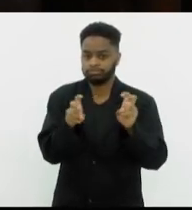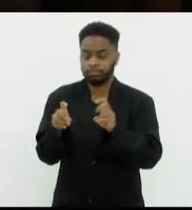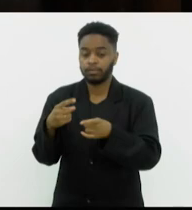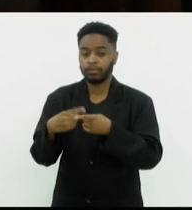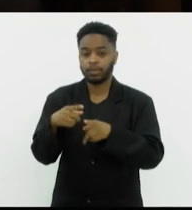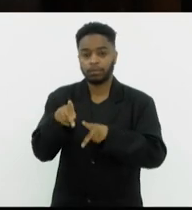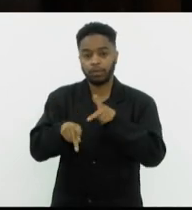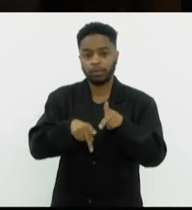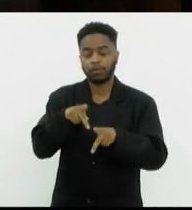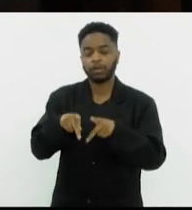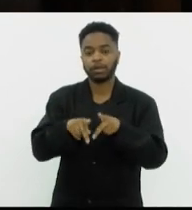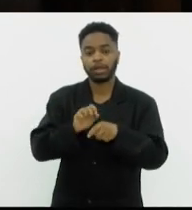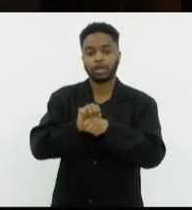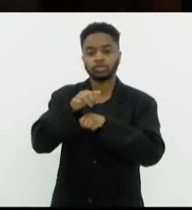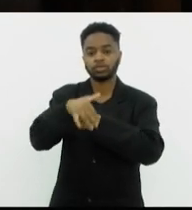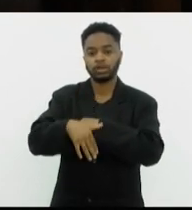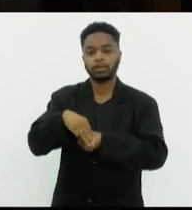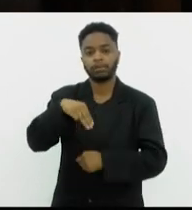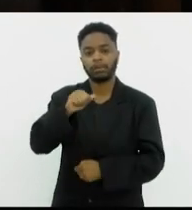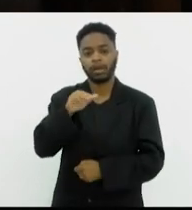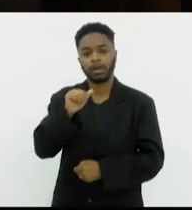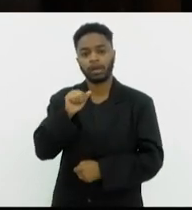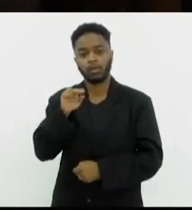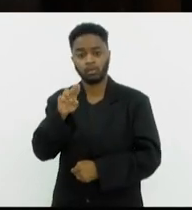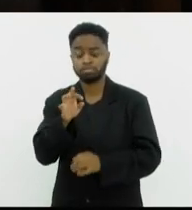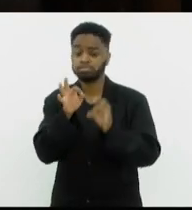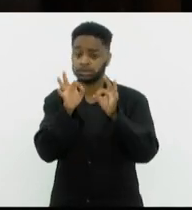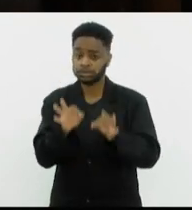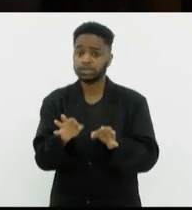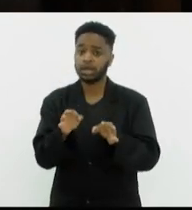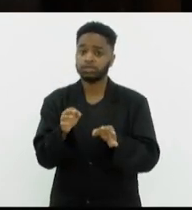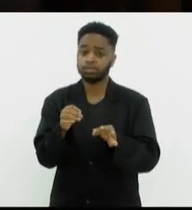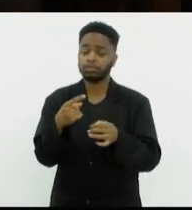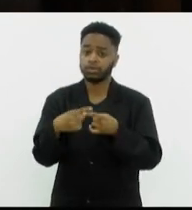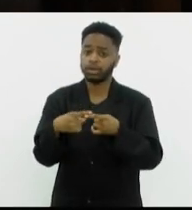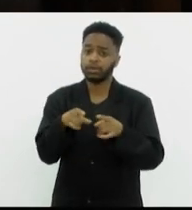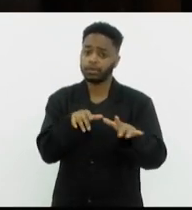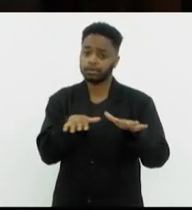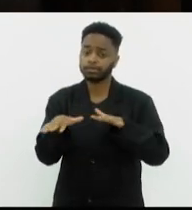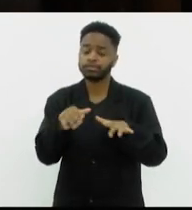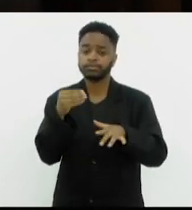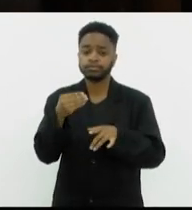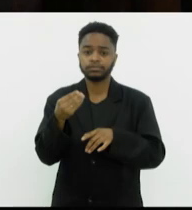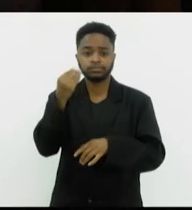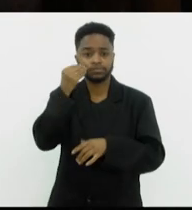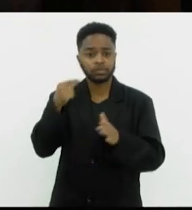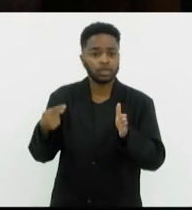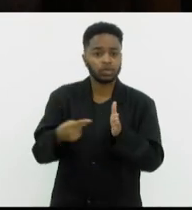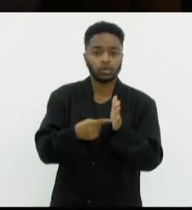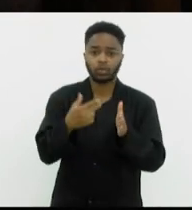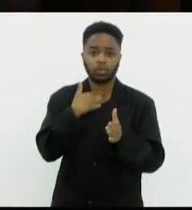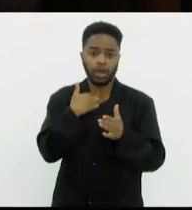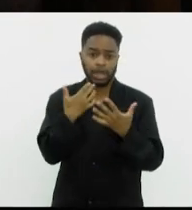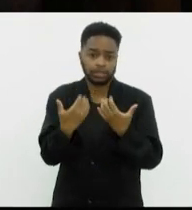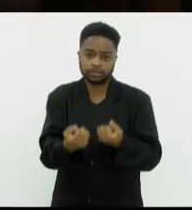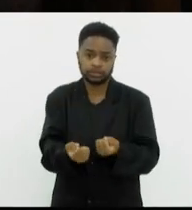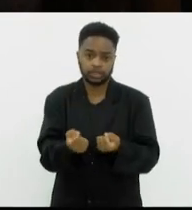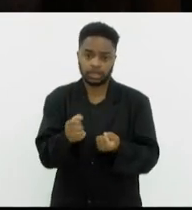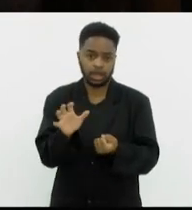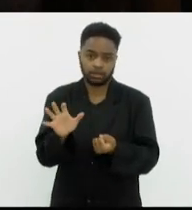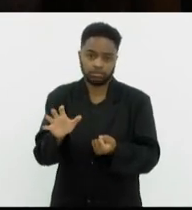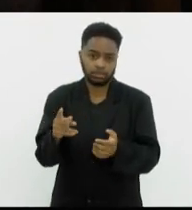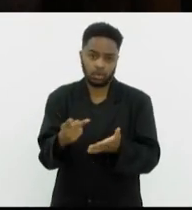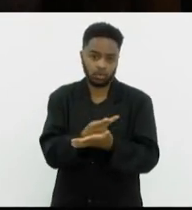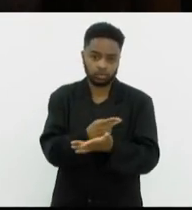de Cachoeiras de Macacu estão certíssimo ao se mobilizarem, ao denunciarem, não podem aceitar esse tipo